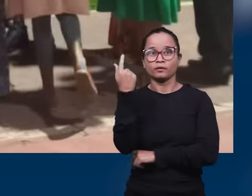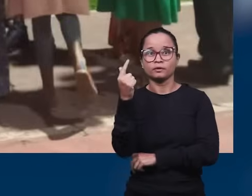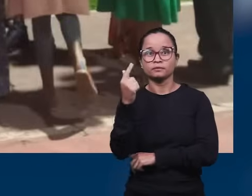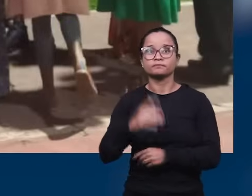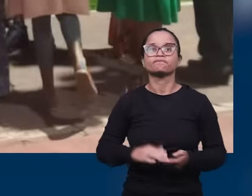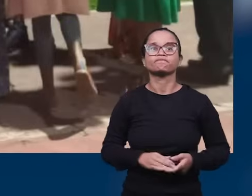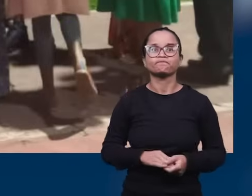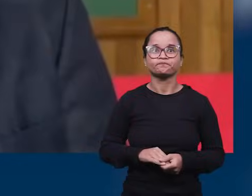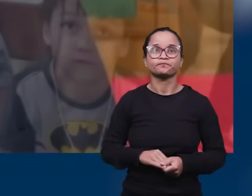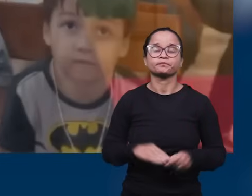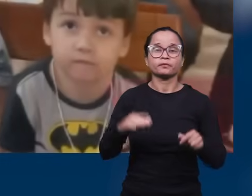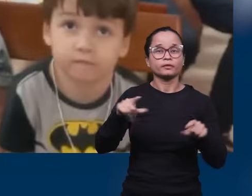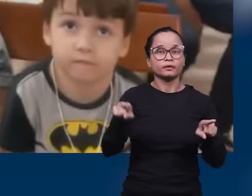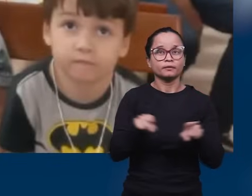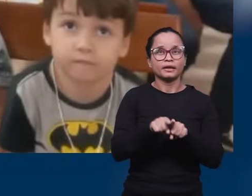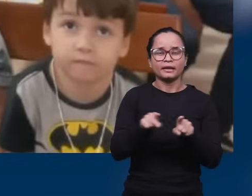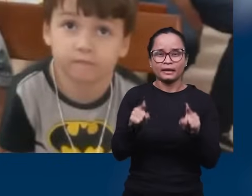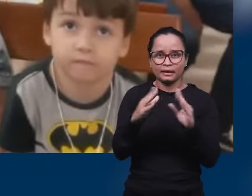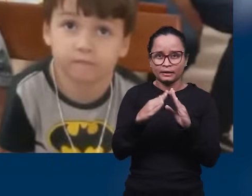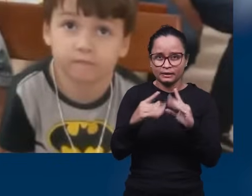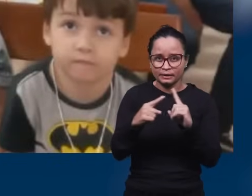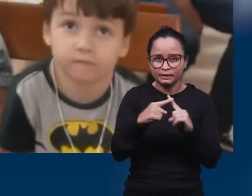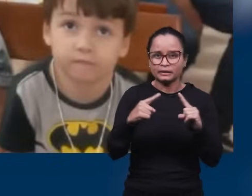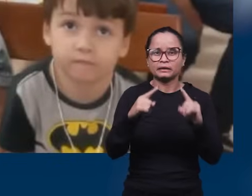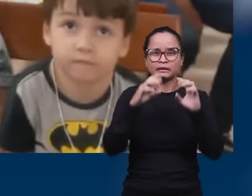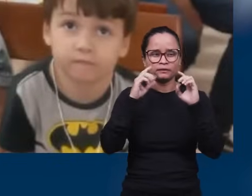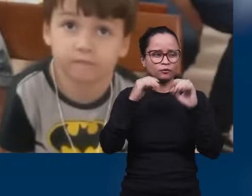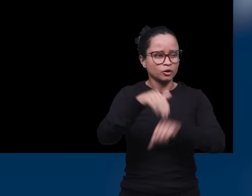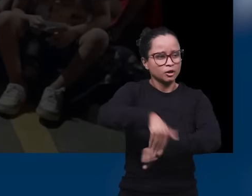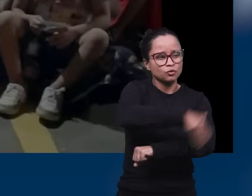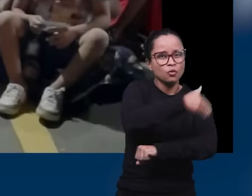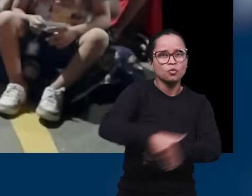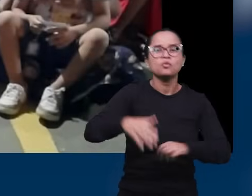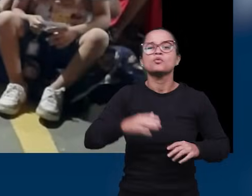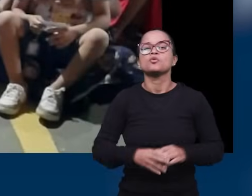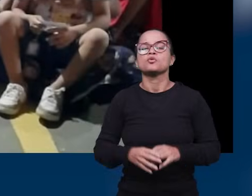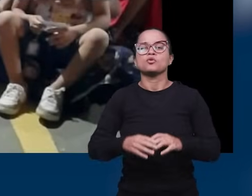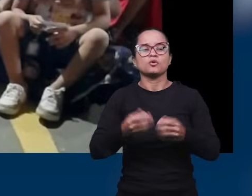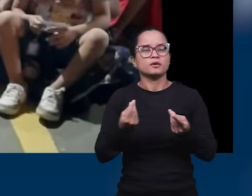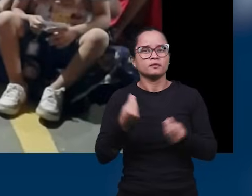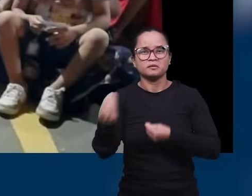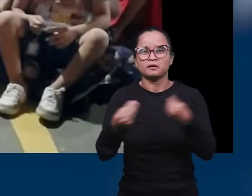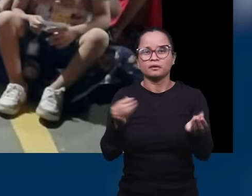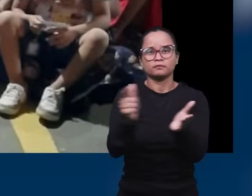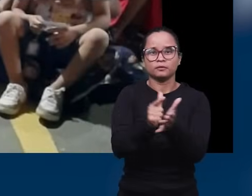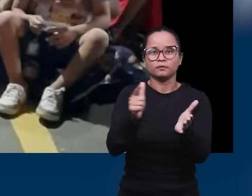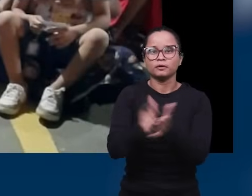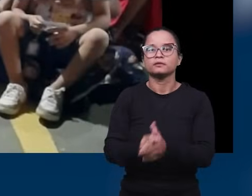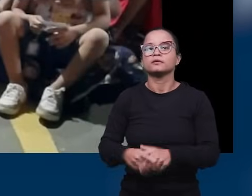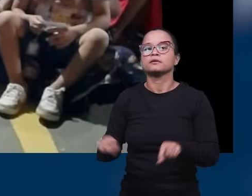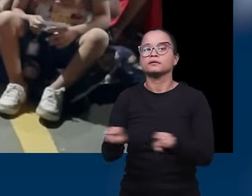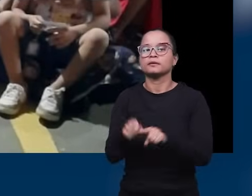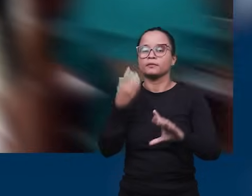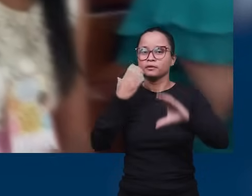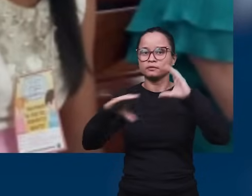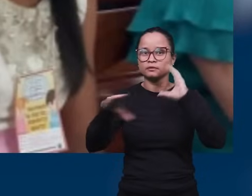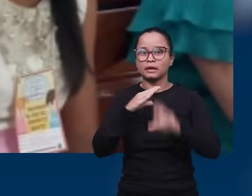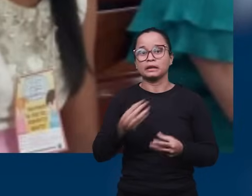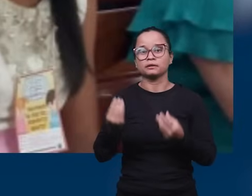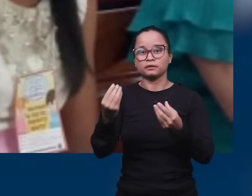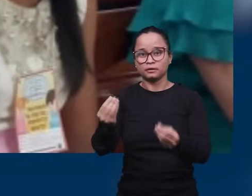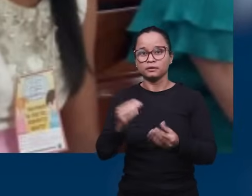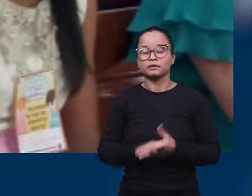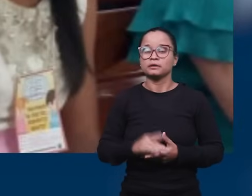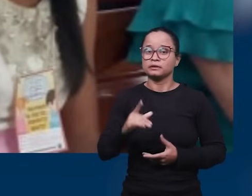irmãos da igreja se reuniram, foram às ruas, entregaram convites, fizeram serenatas e as pessoas